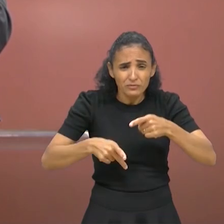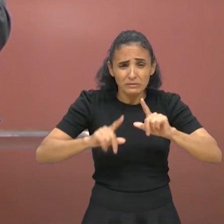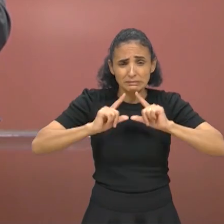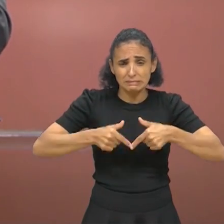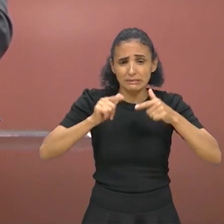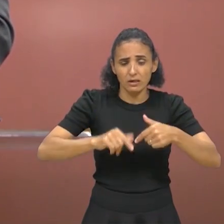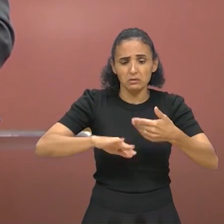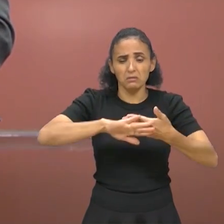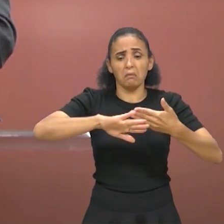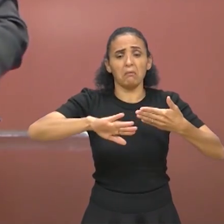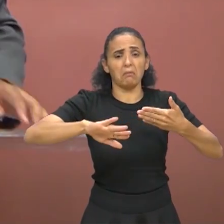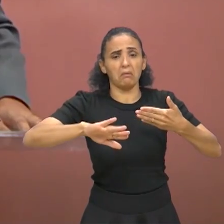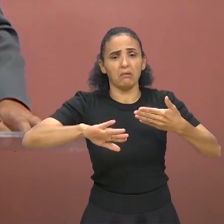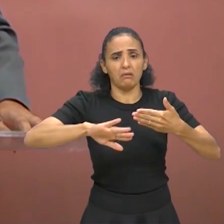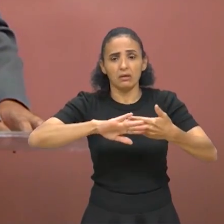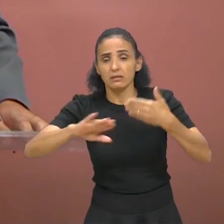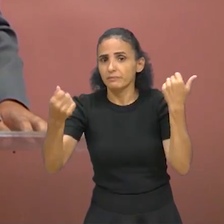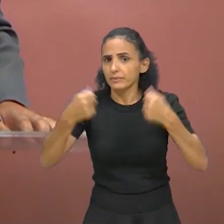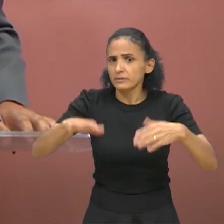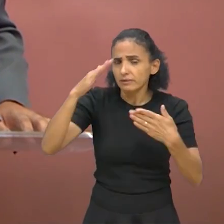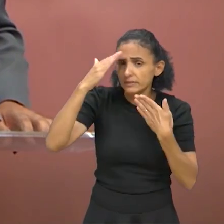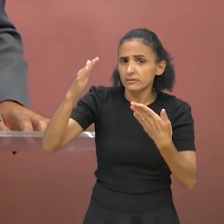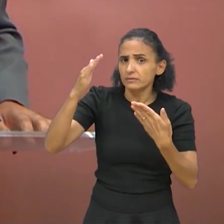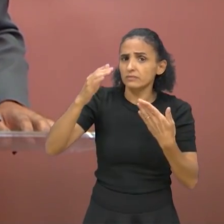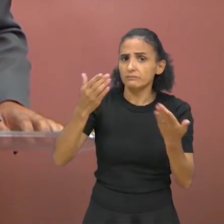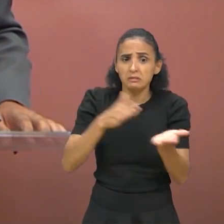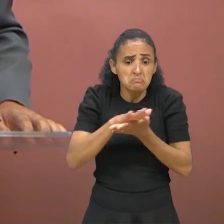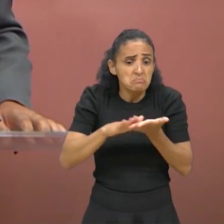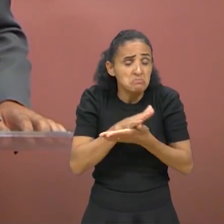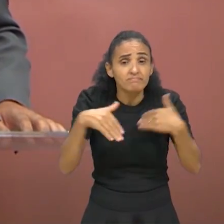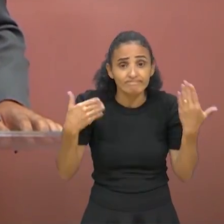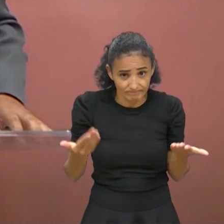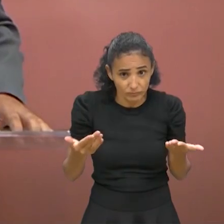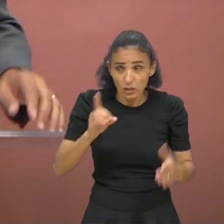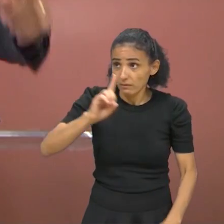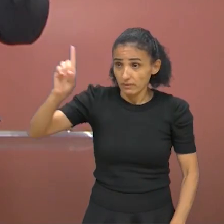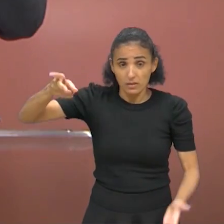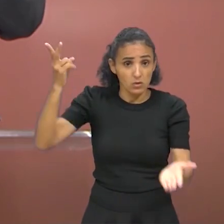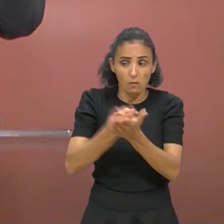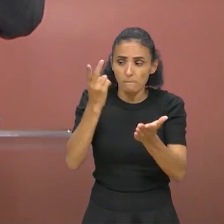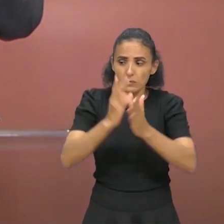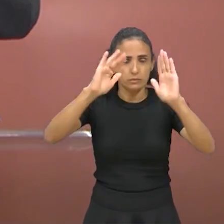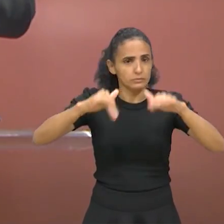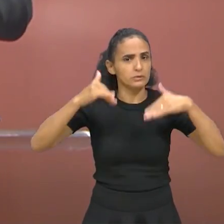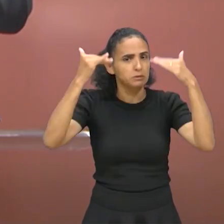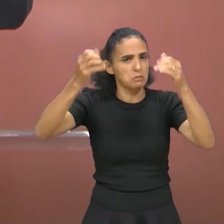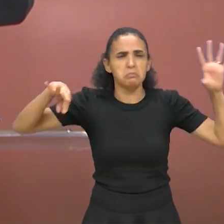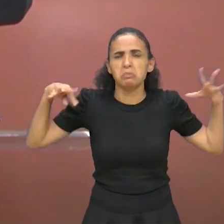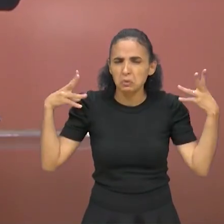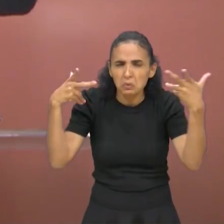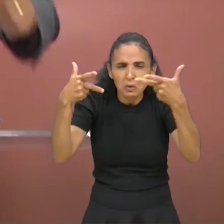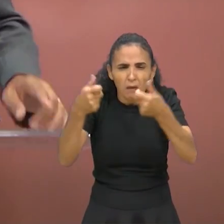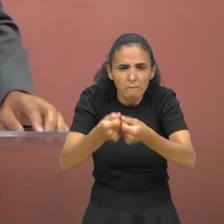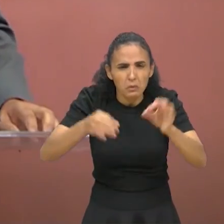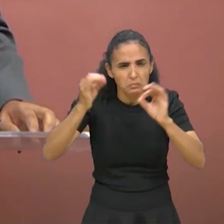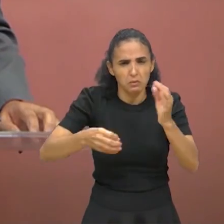que Deus havia permitido para que eles pudessem entender que Deus é aquele que continua fazendo maravilhas